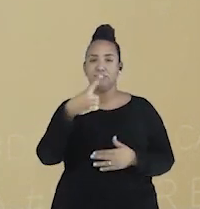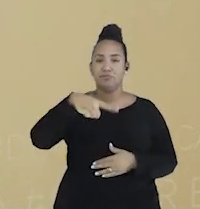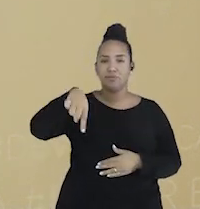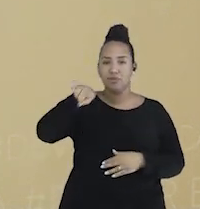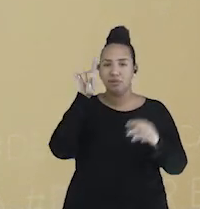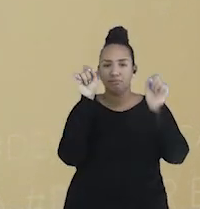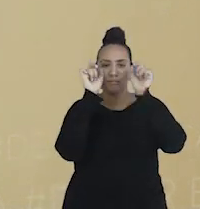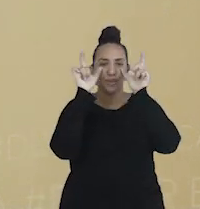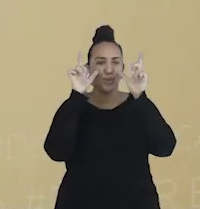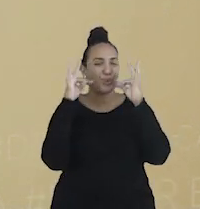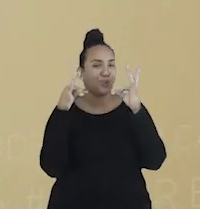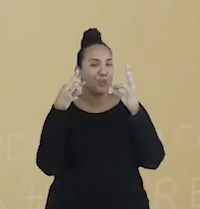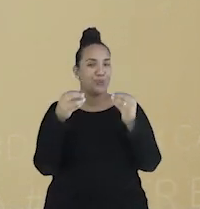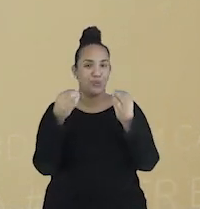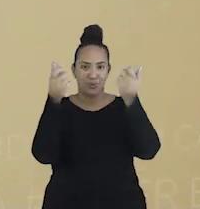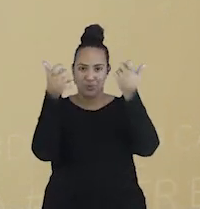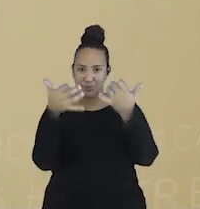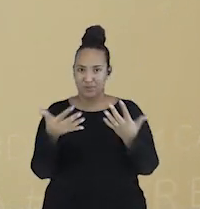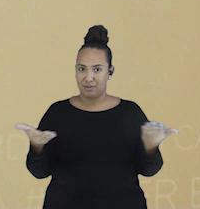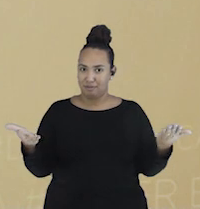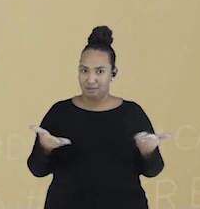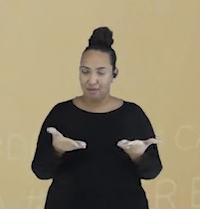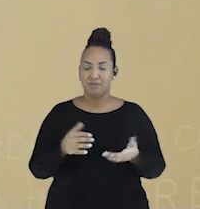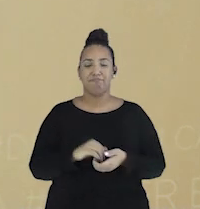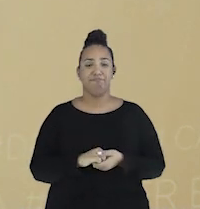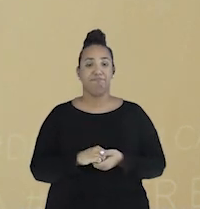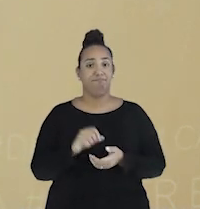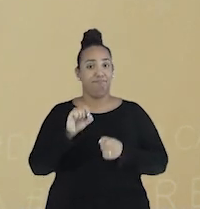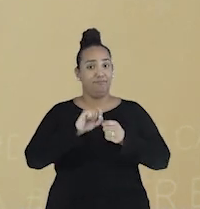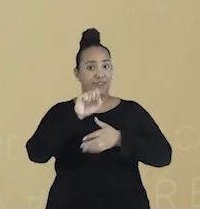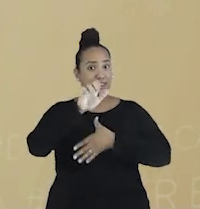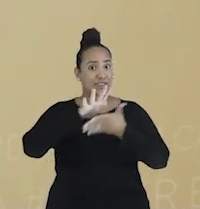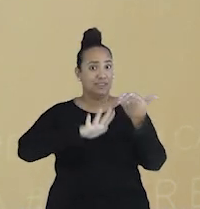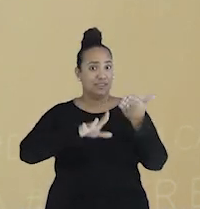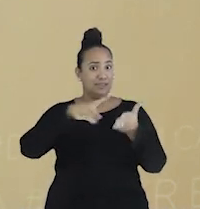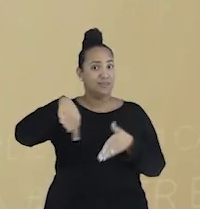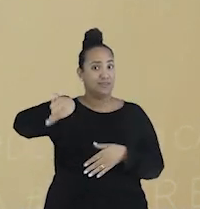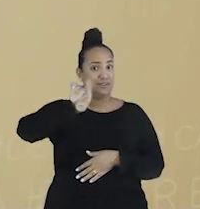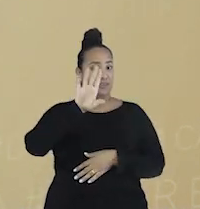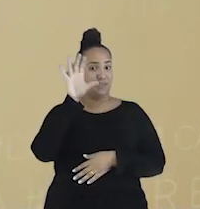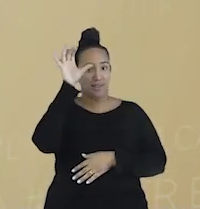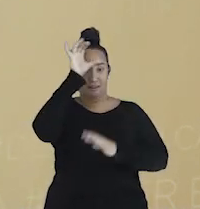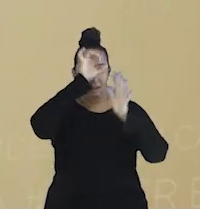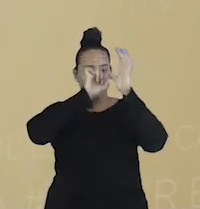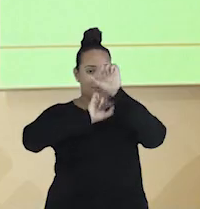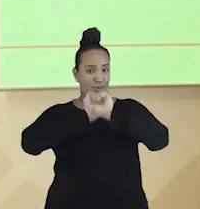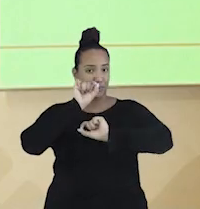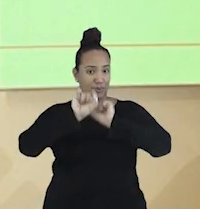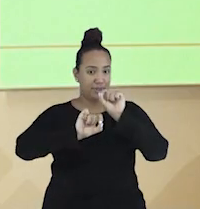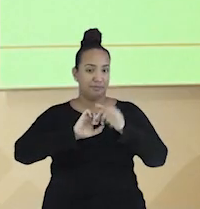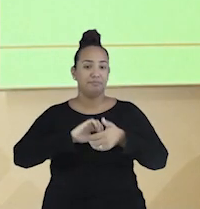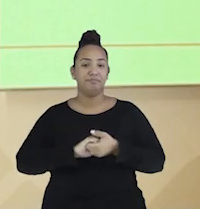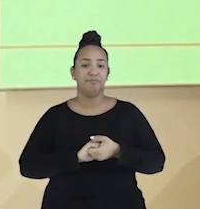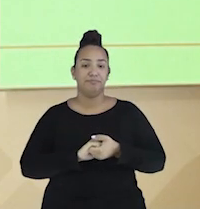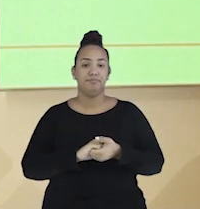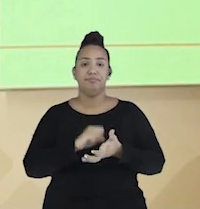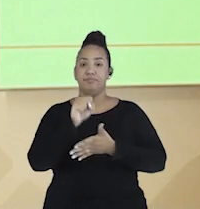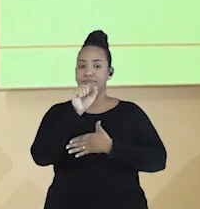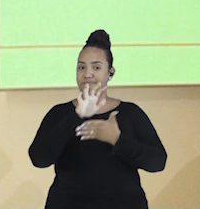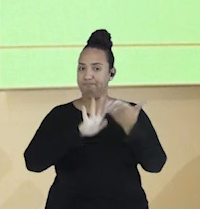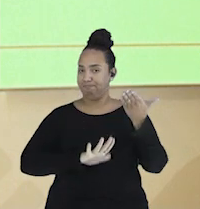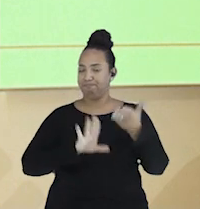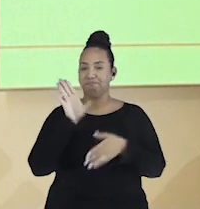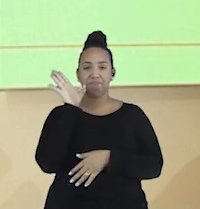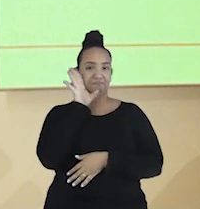em tudo que foi falado aqui? Vamos realizar uma atividade para testar seus conhecimentos? A atividade é